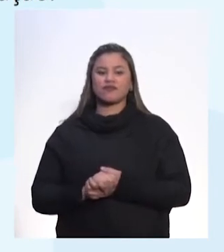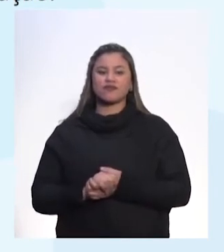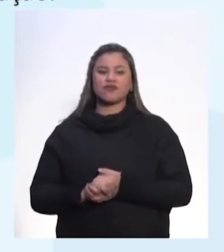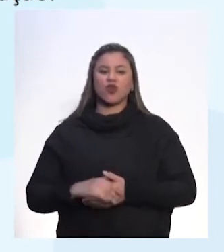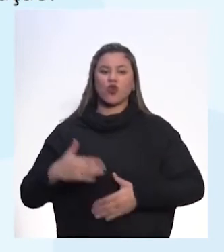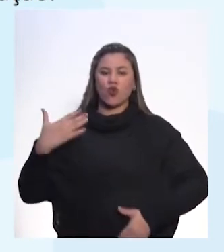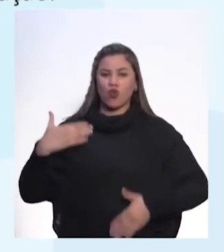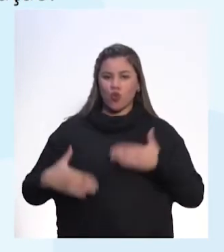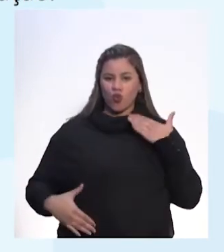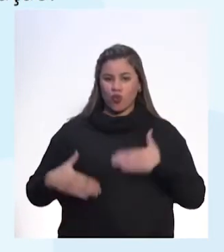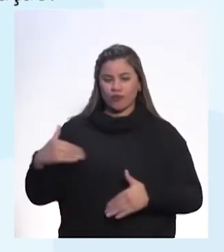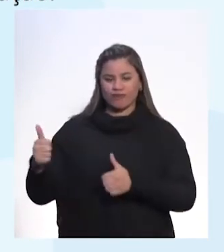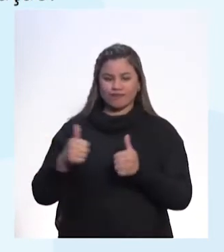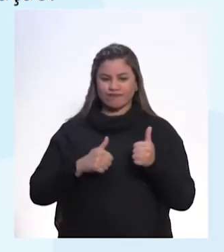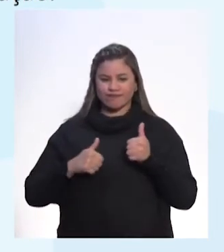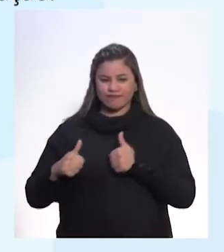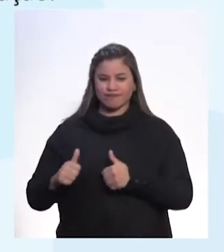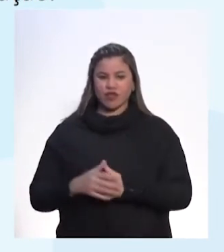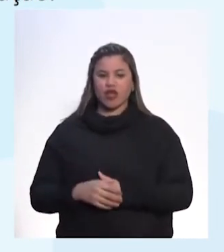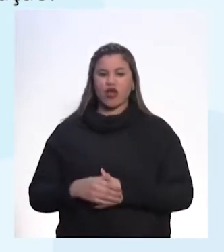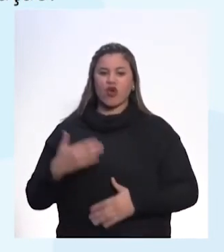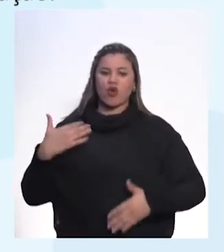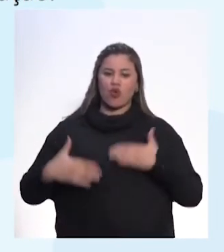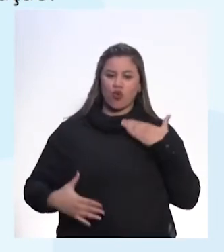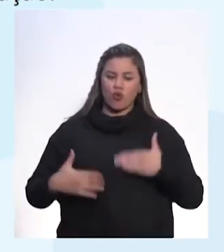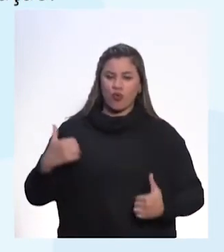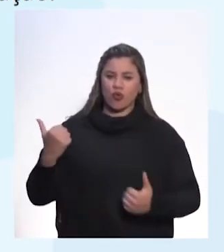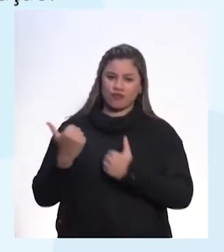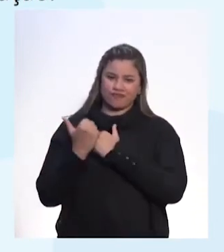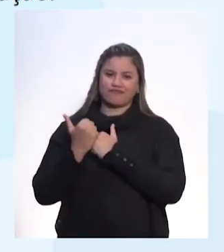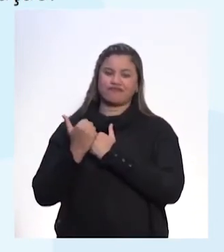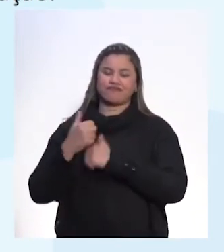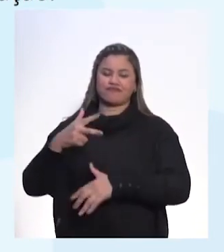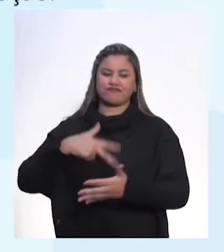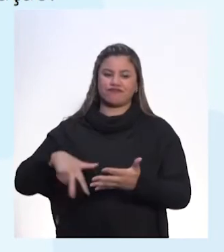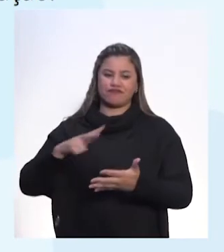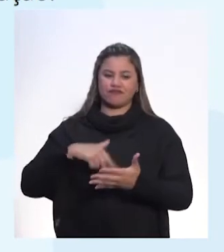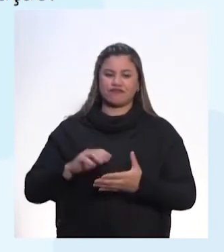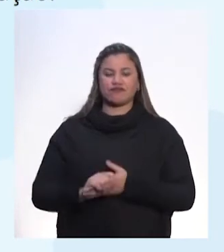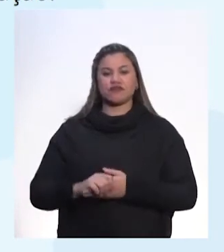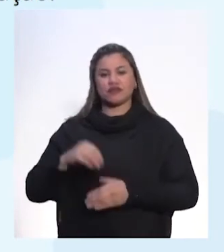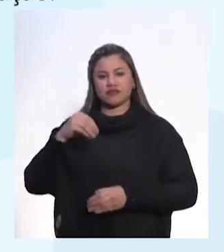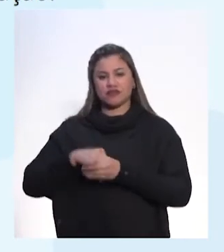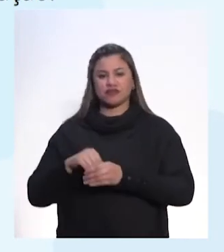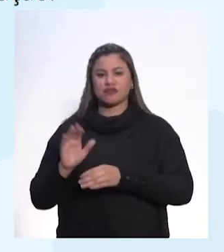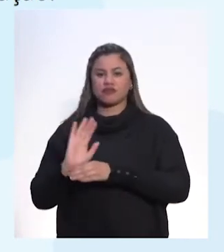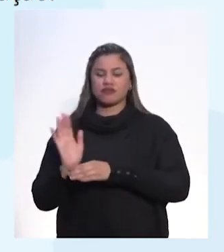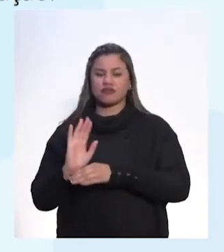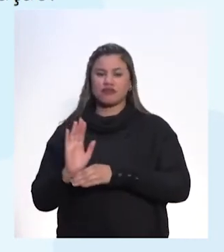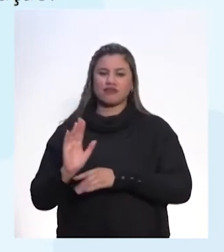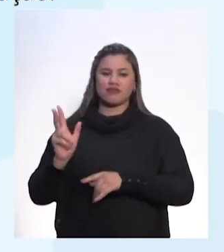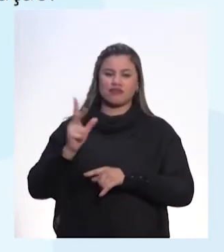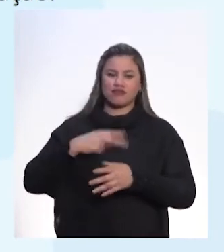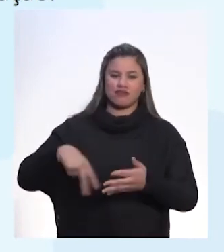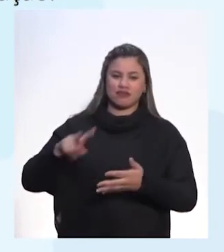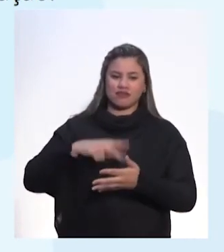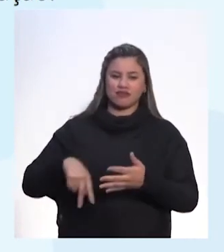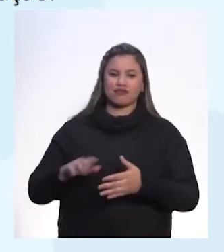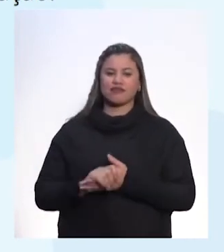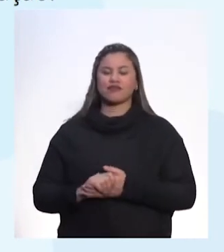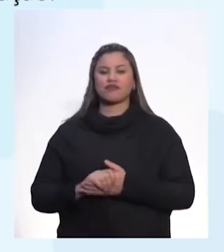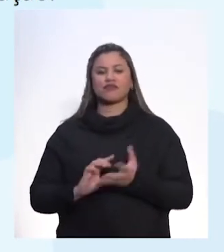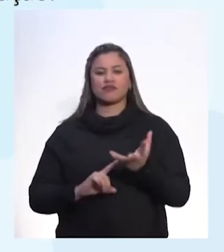conceito de corpo espetacular, o corpo como suporte físico na dança, a dança no cinema e as intervenções artísticas